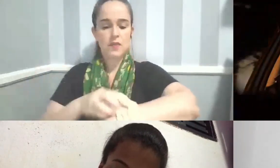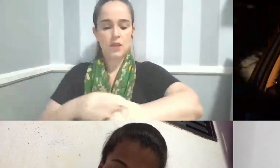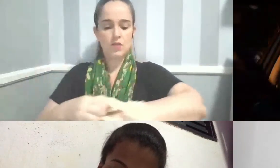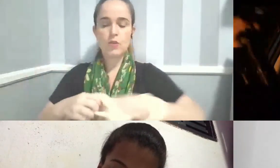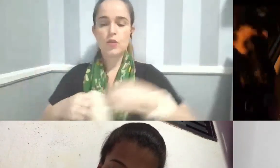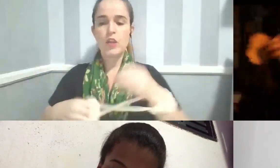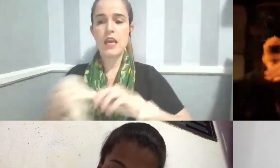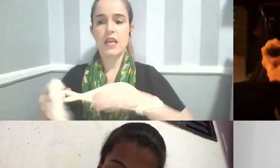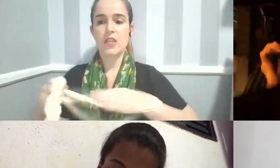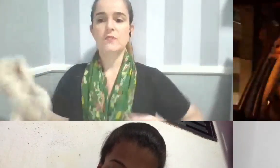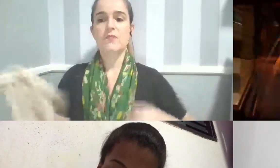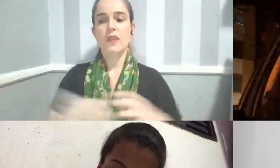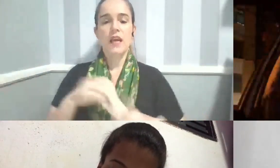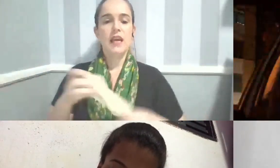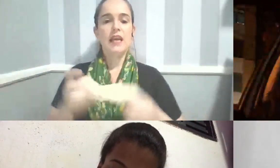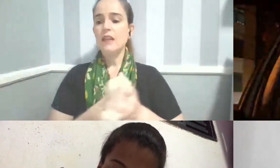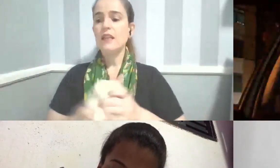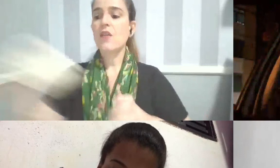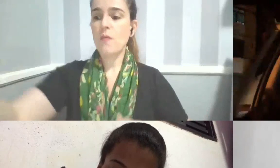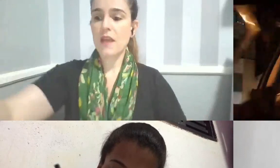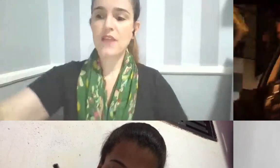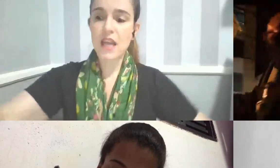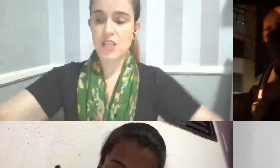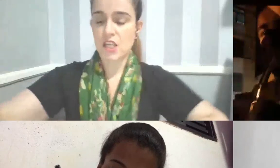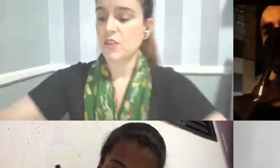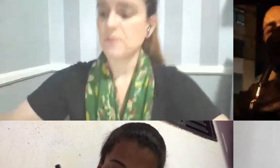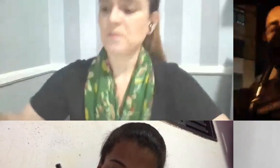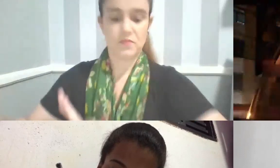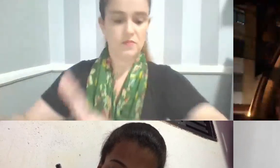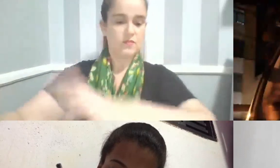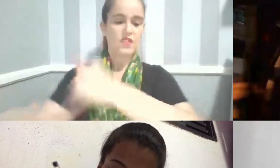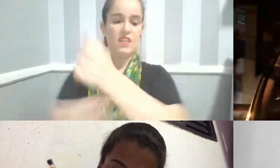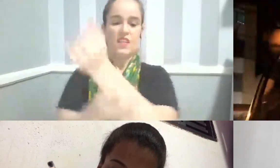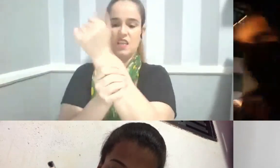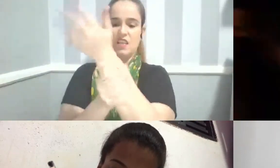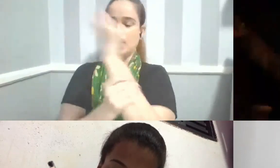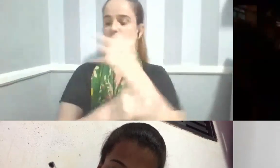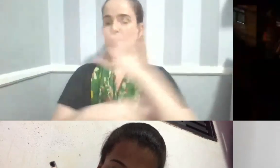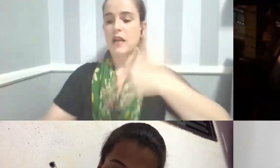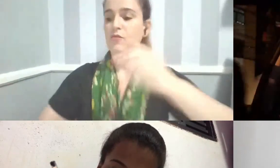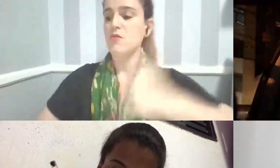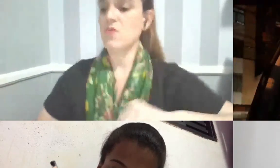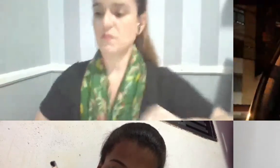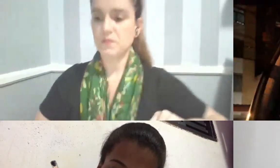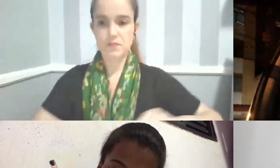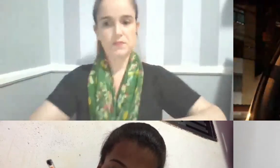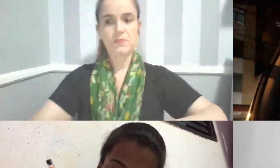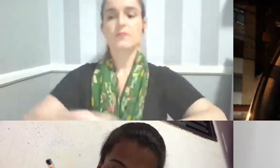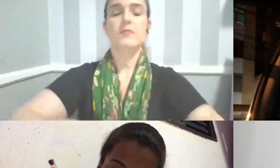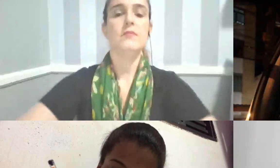ali sobre o torniquete. Entenderam como é que faz, gente? Eita, meu braço